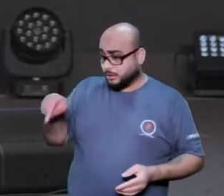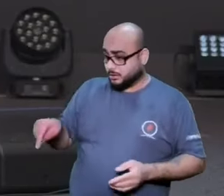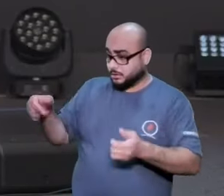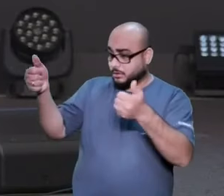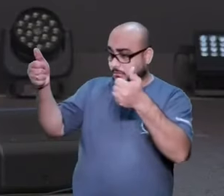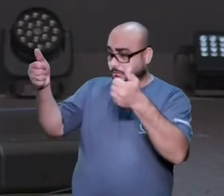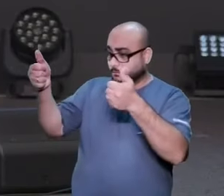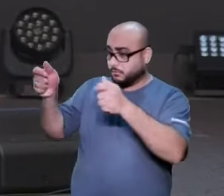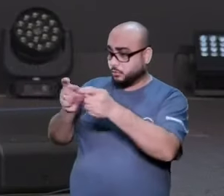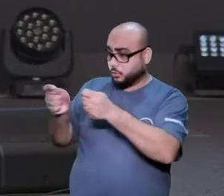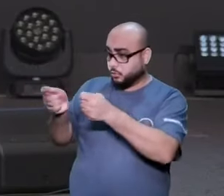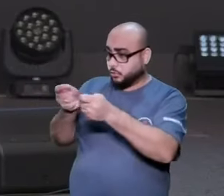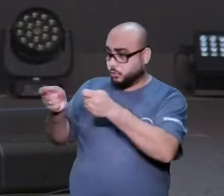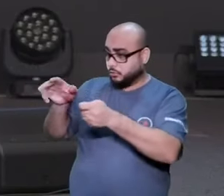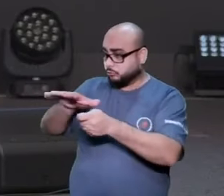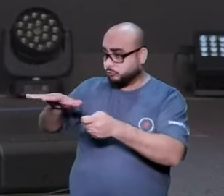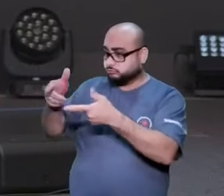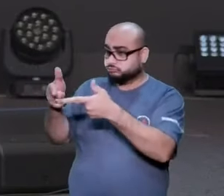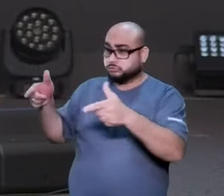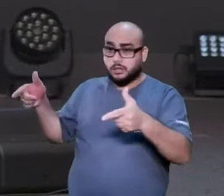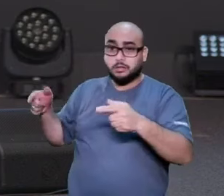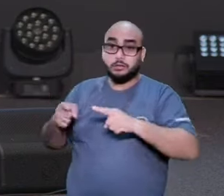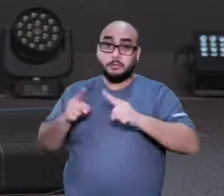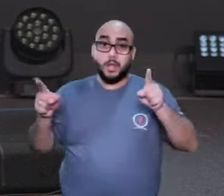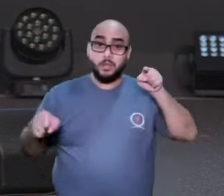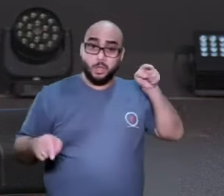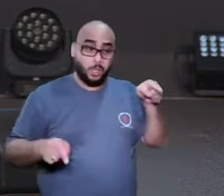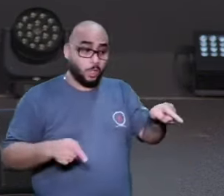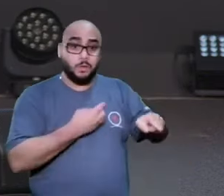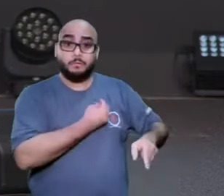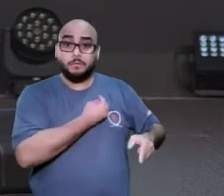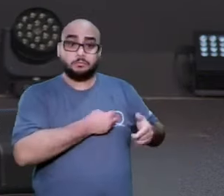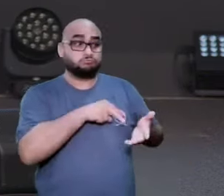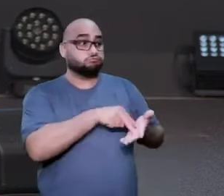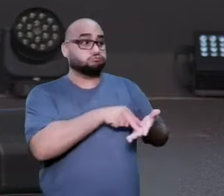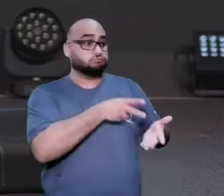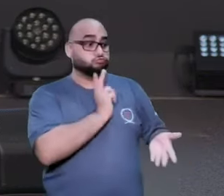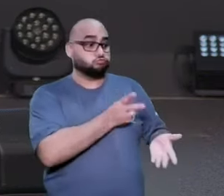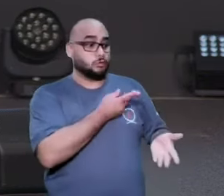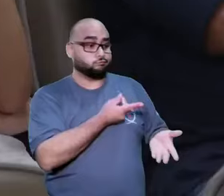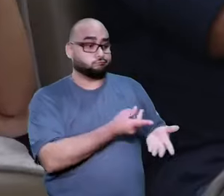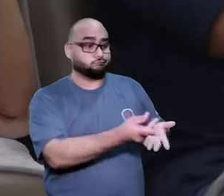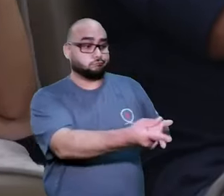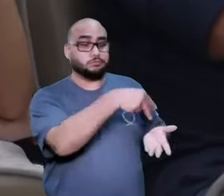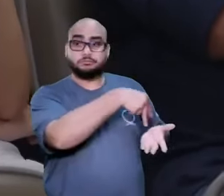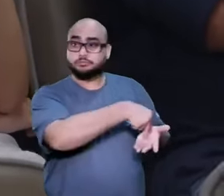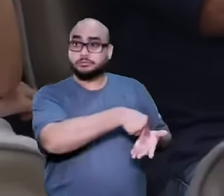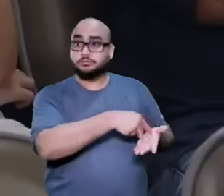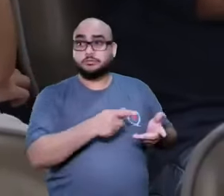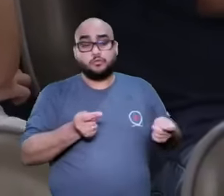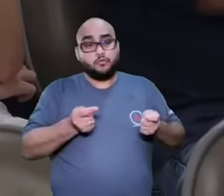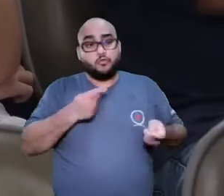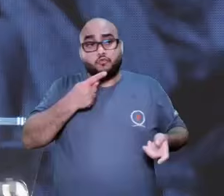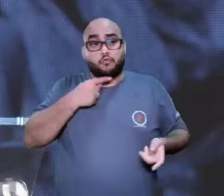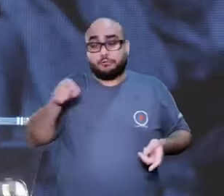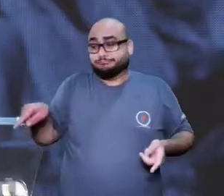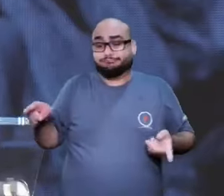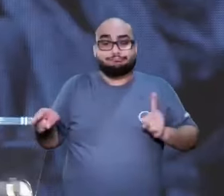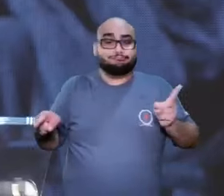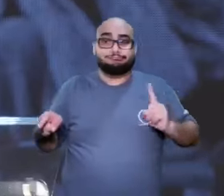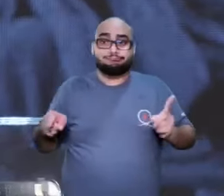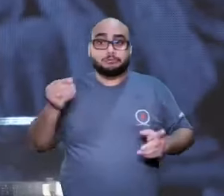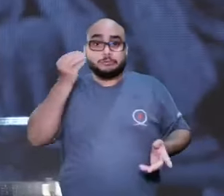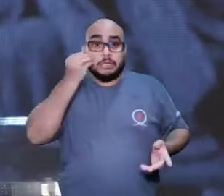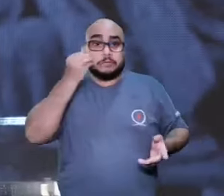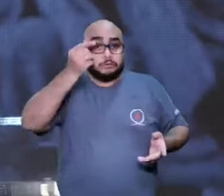controle sobre isso mas você está de pé Isso não está mais no seu domínio Mas você pode reconstruir